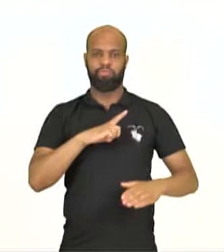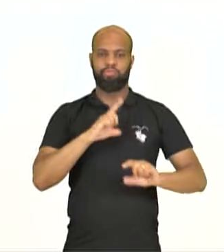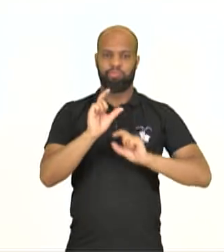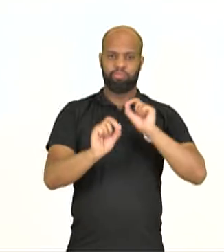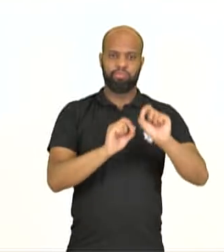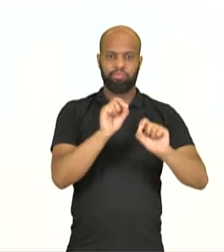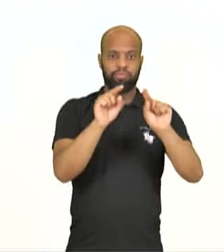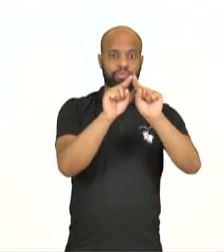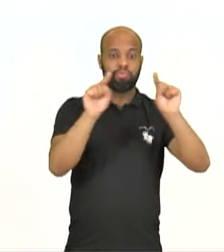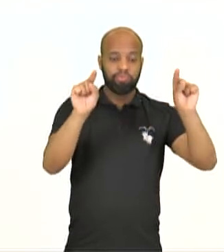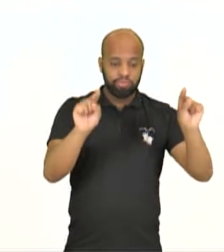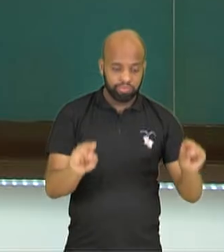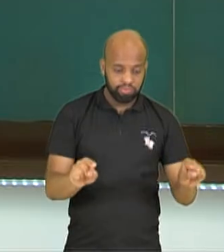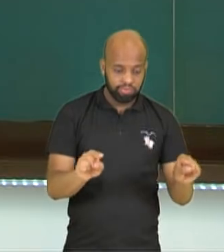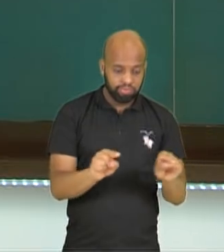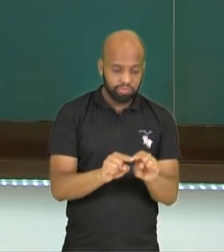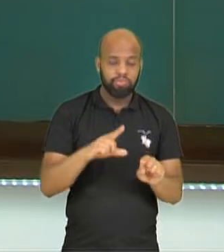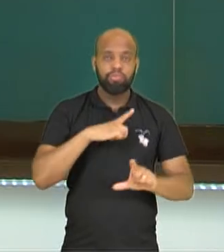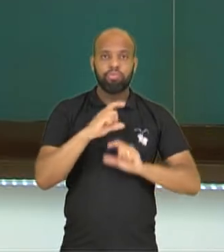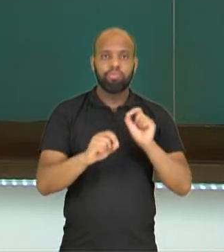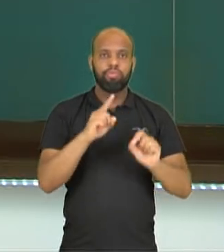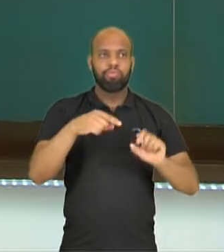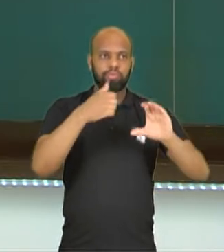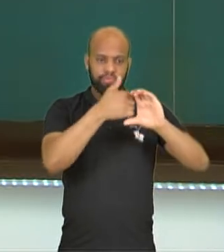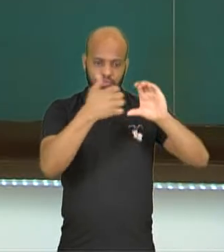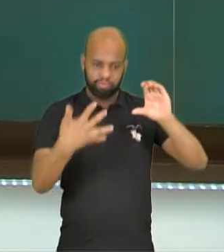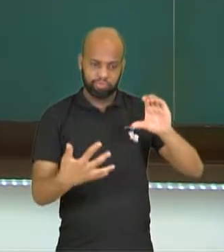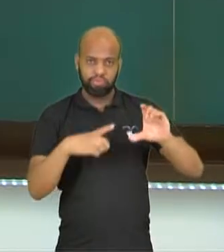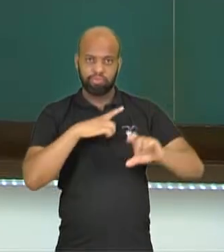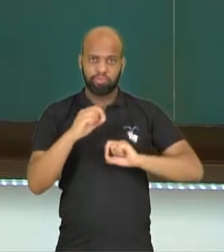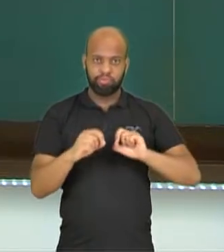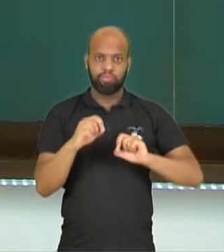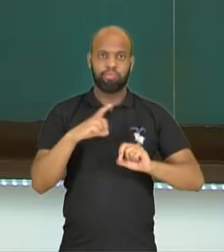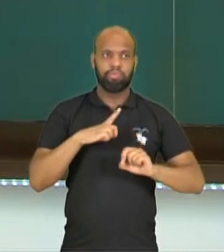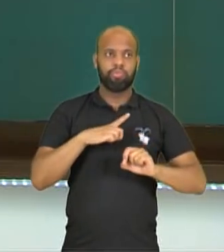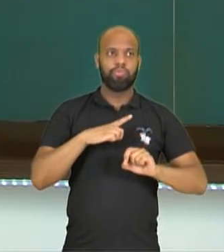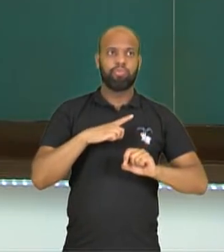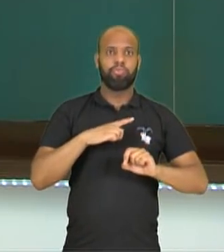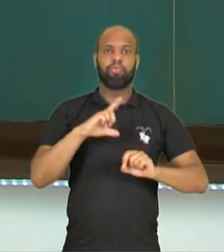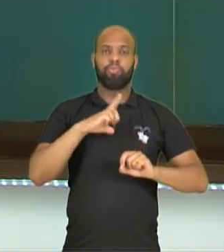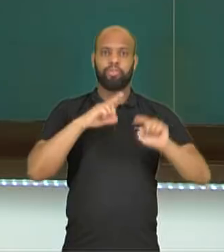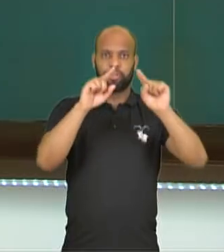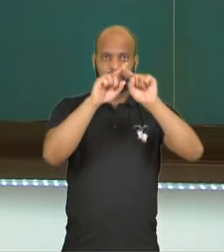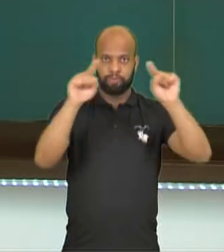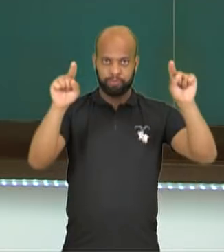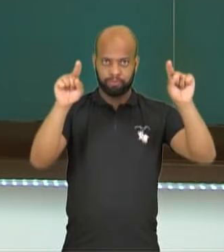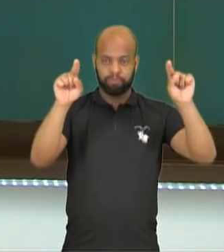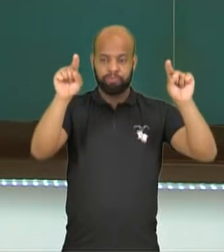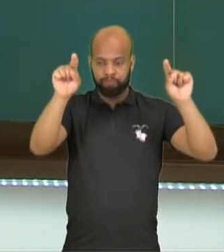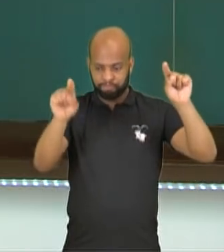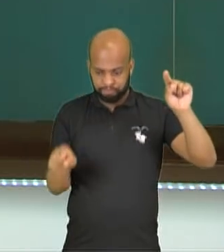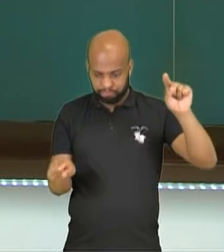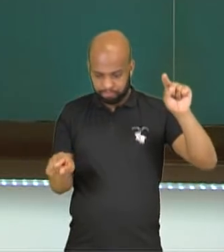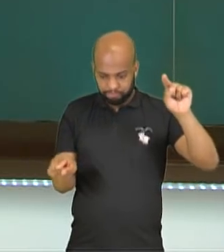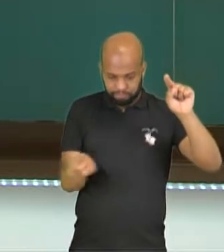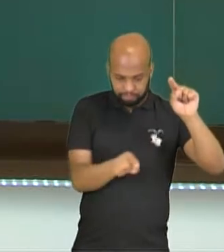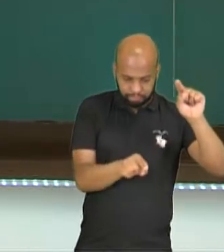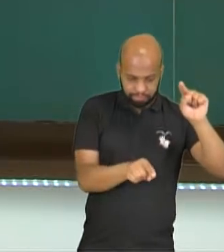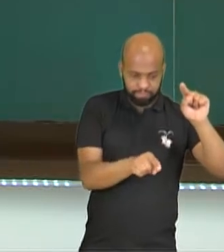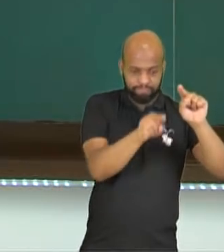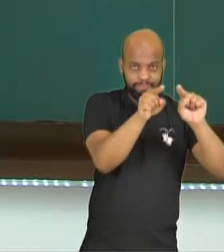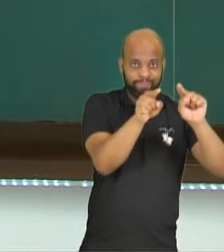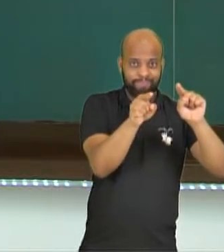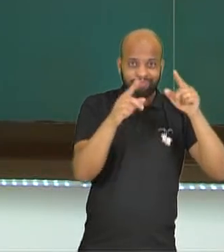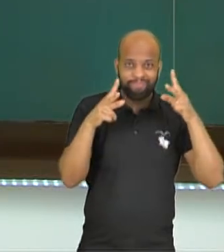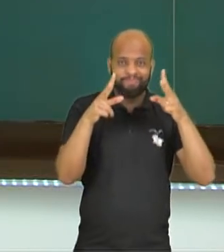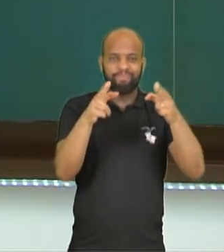como características ter 4 medidas congruentes e 4 ângulos congruentes. Ou seja, todos os lados são